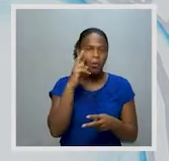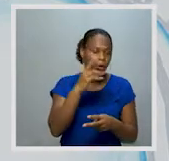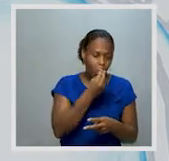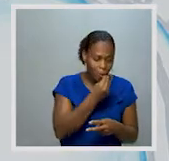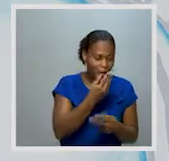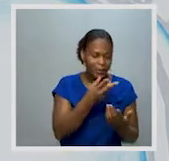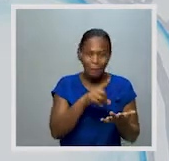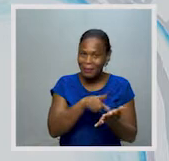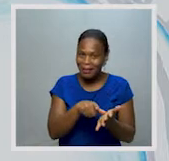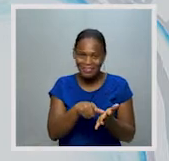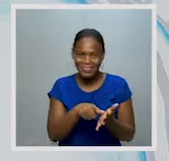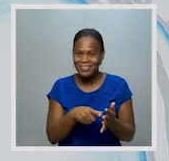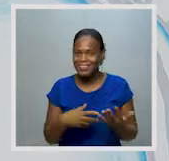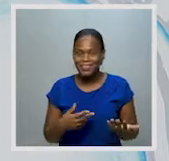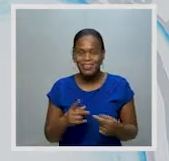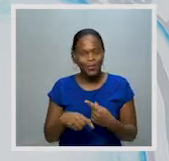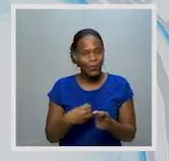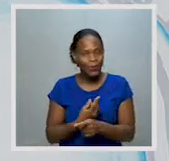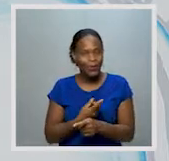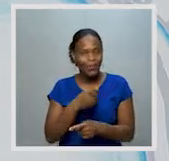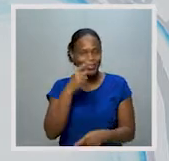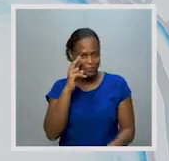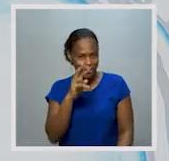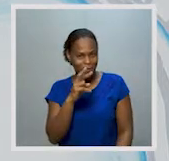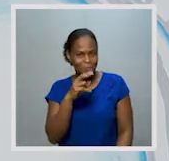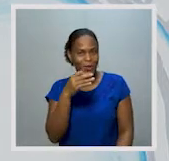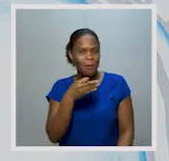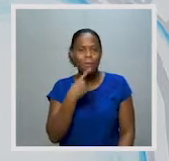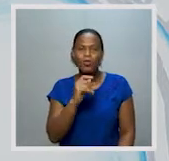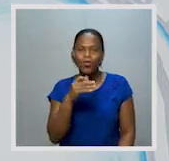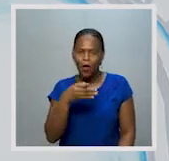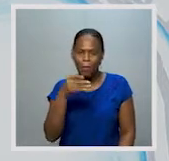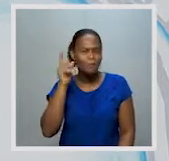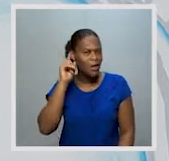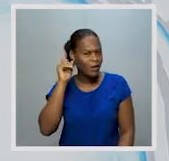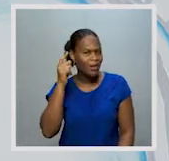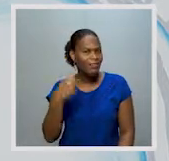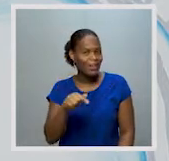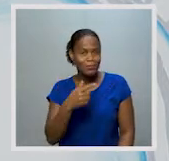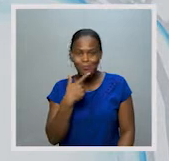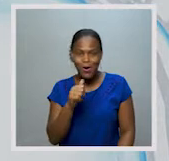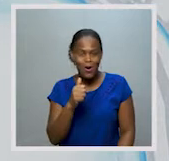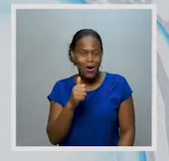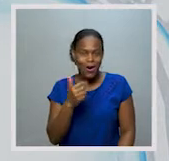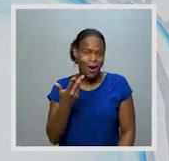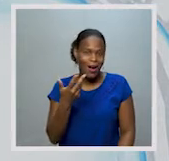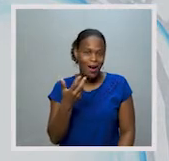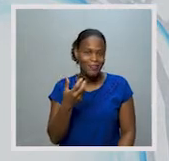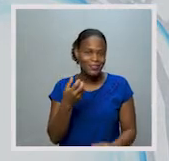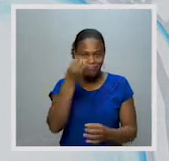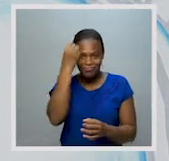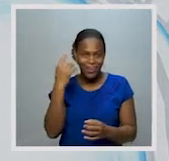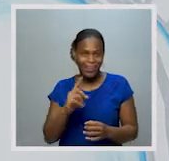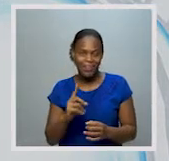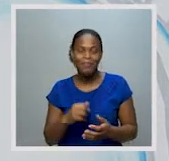comida, ver o prato, etc, etc. Já viu que esses pronomes têm a sua utilidade que não podemos descurar?